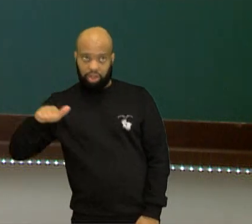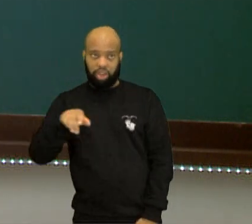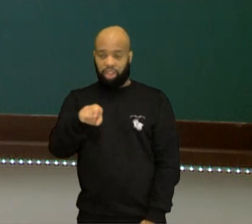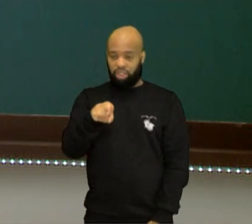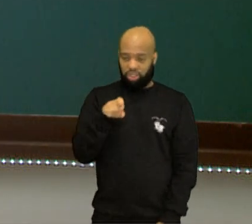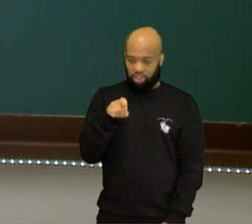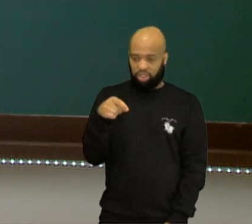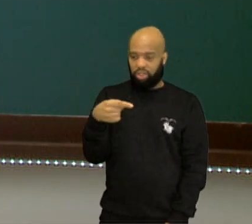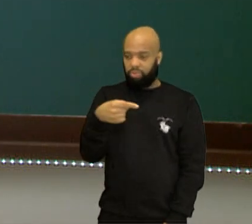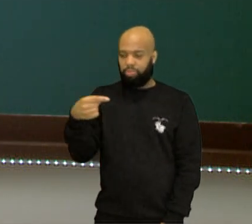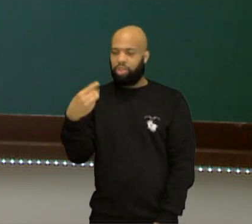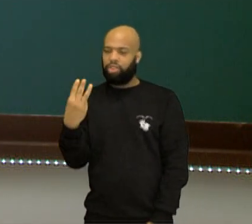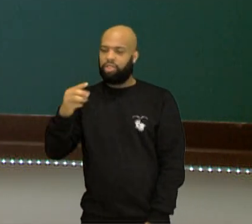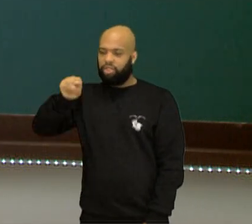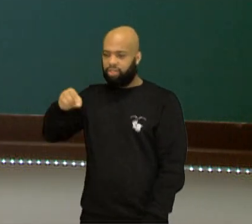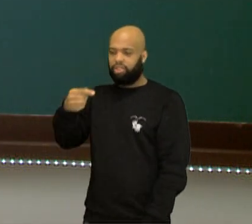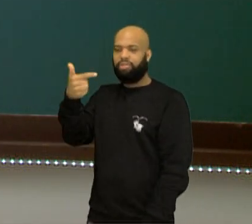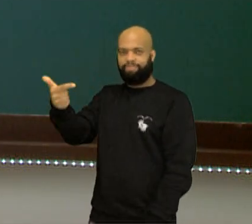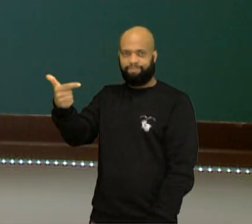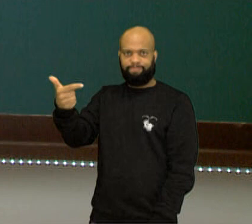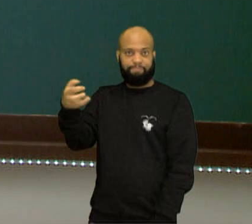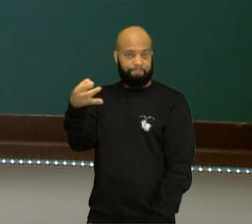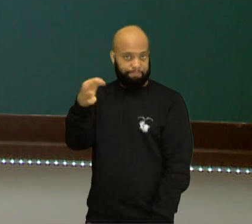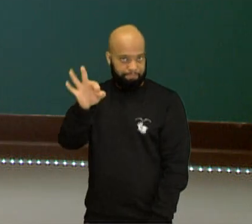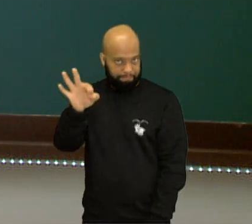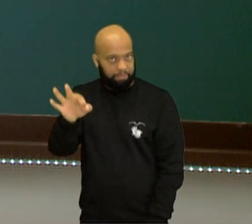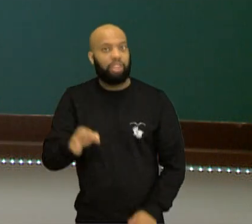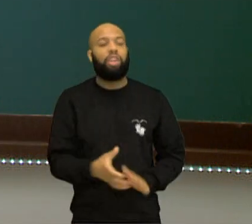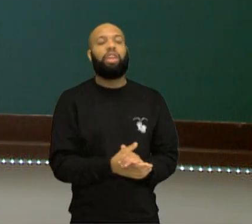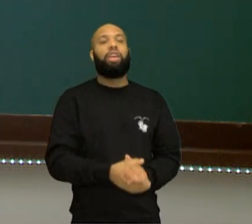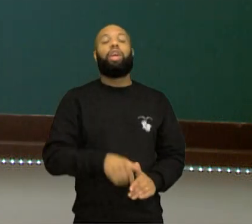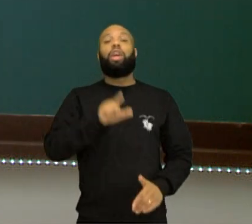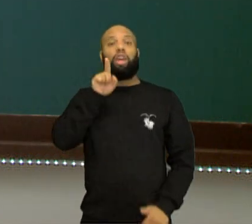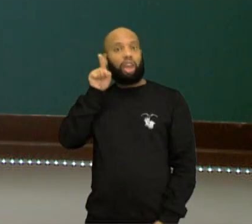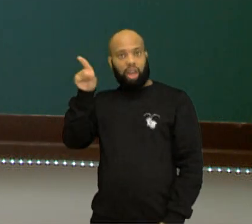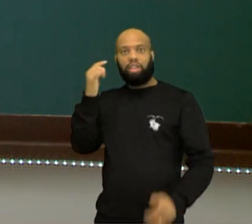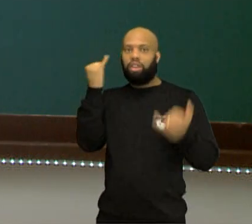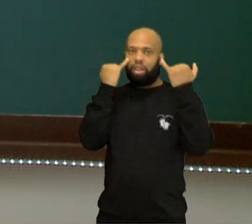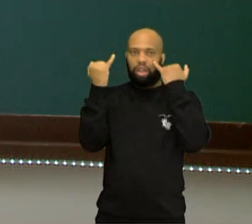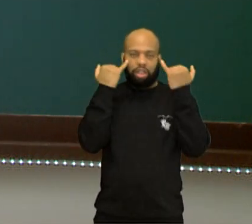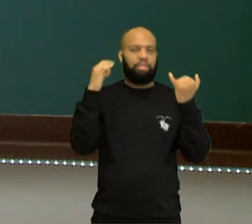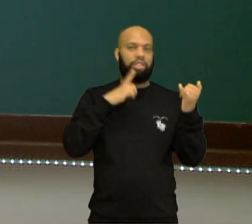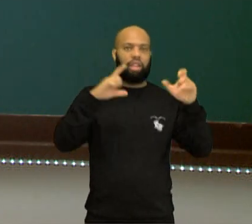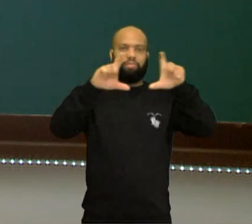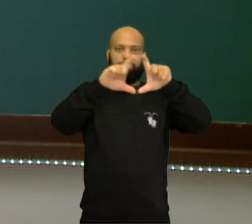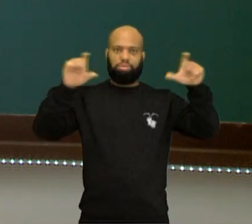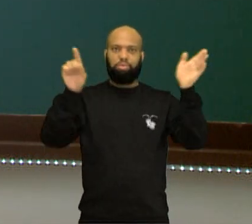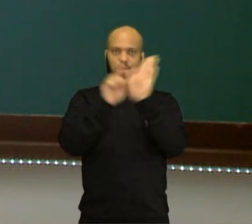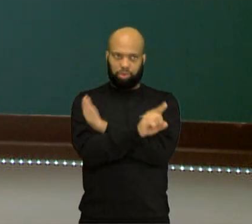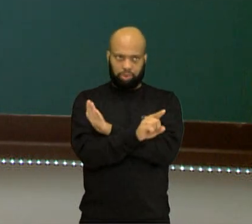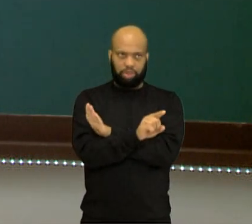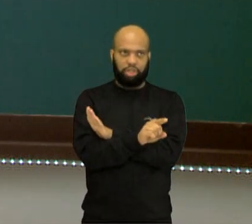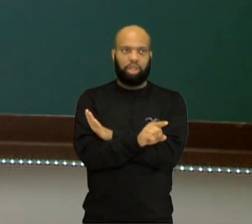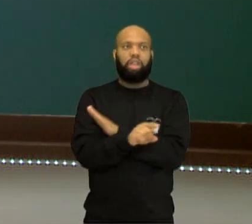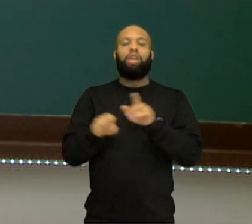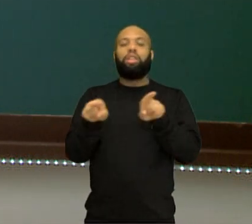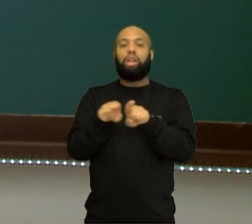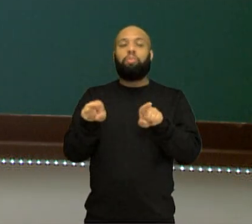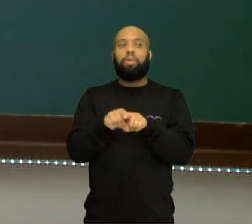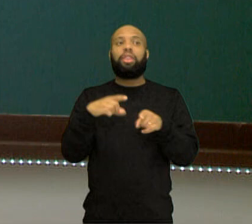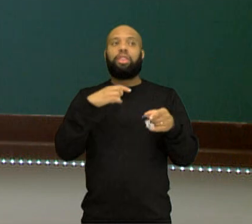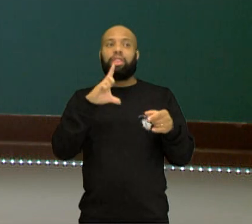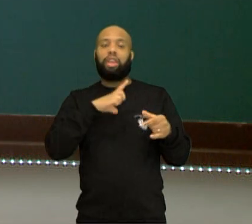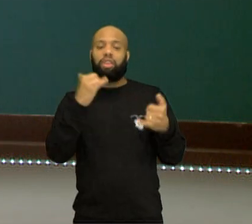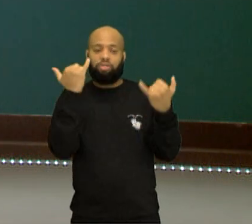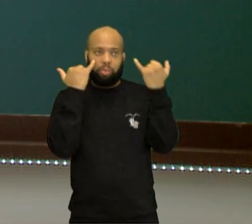sobre x menos 3,2. Então, isso é dado lá no exercício. E também ele nos traz a